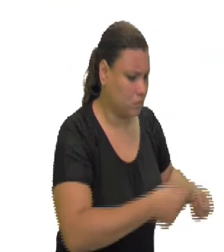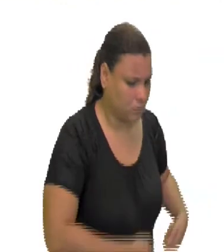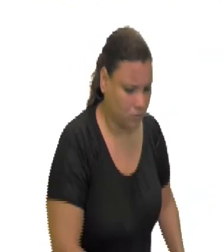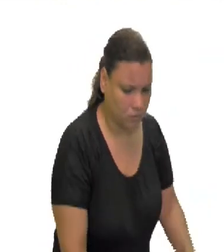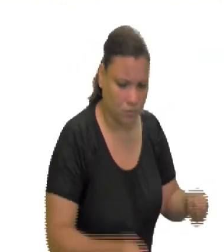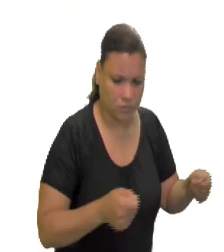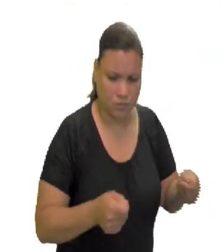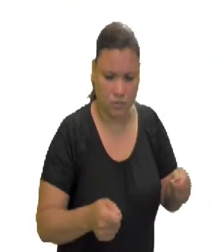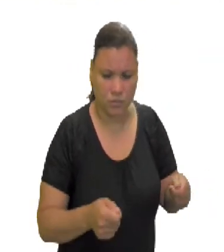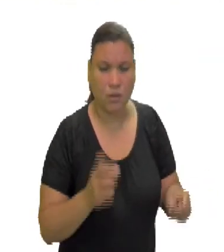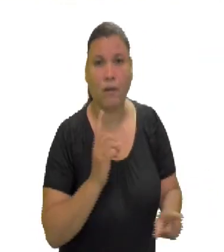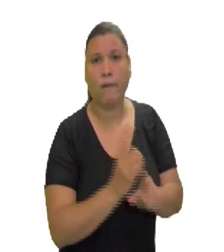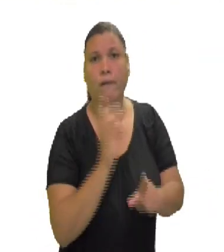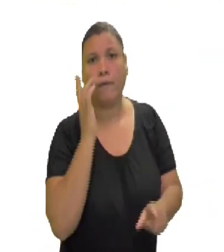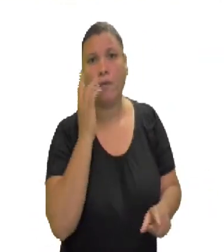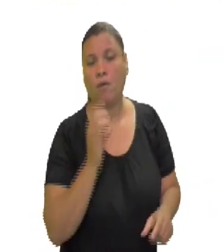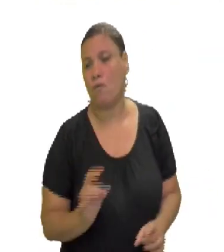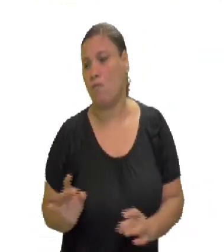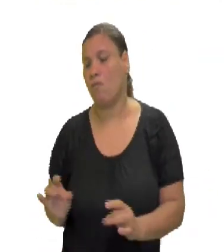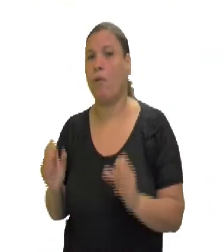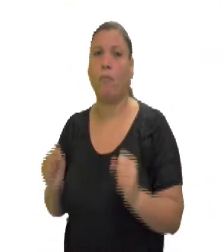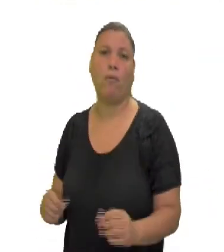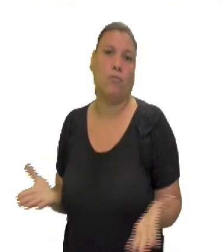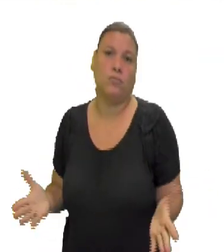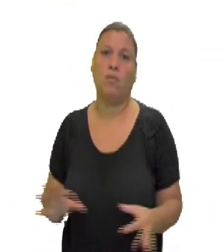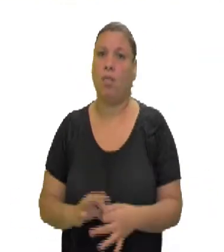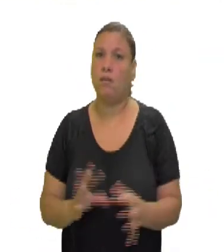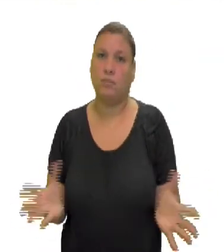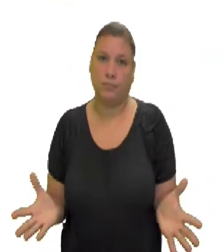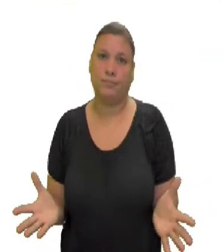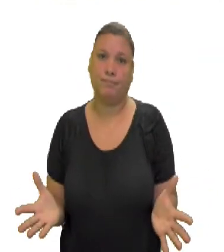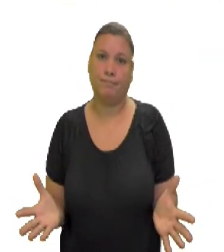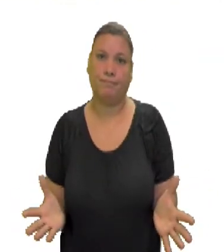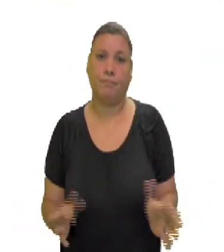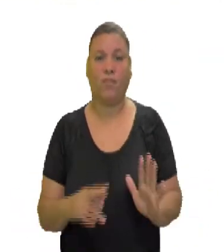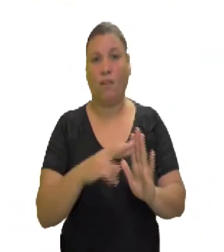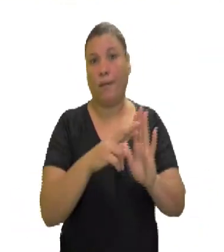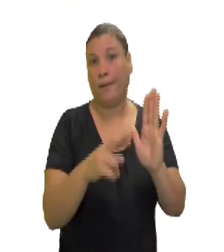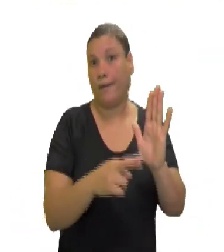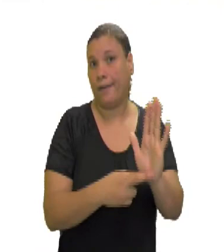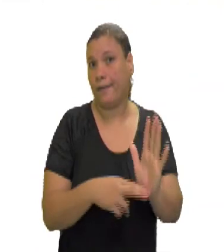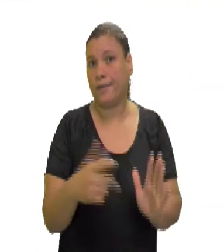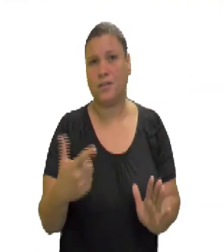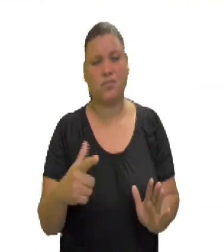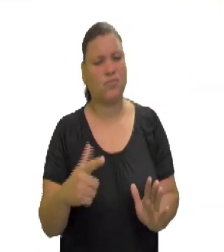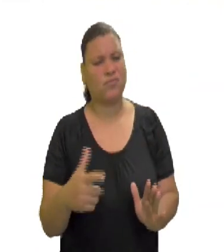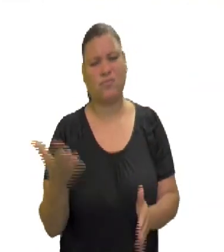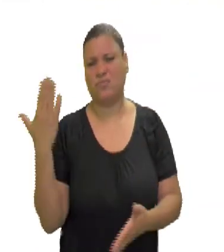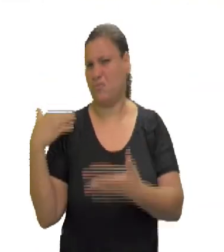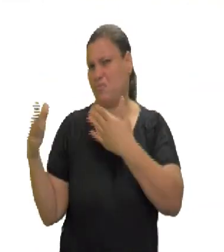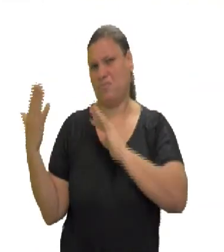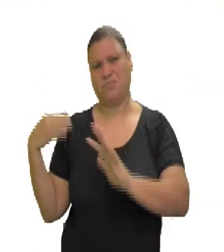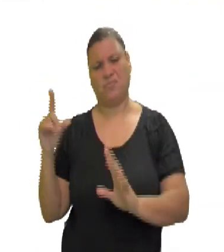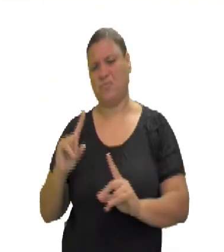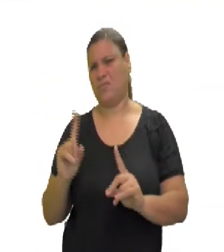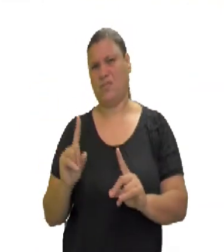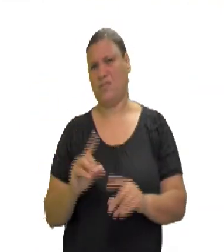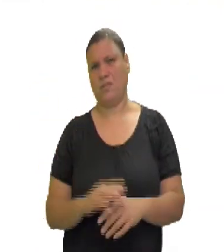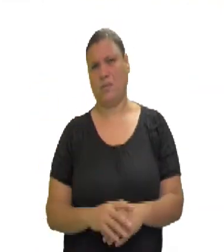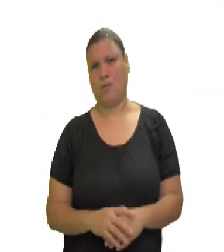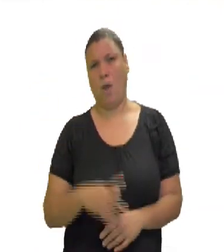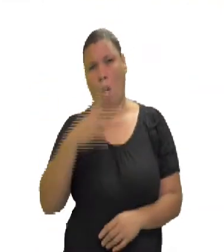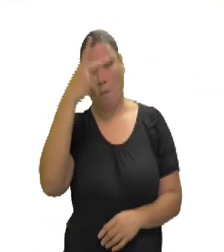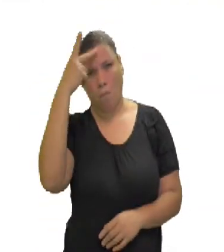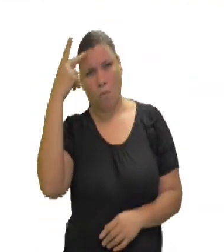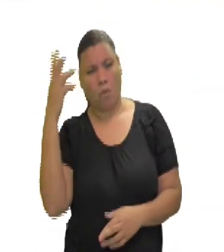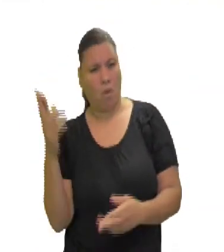problema nenhum. E ainda assim, não tinha uma regra ainda geral para a mineração. Não tinha alguém que cuidava